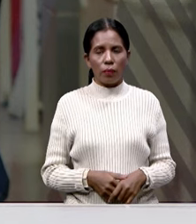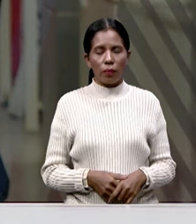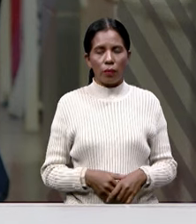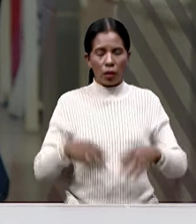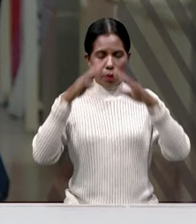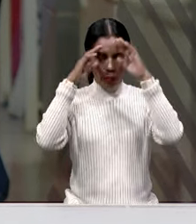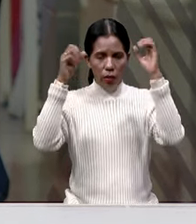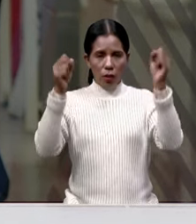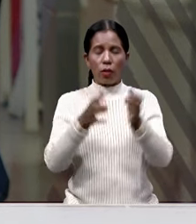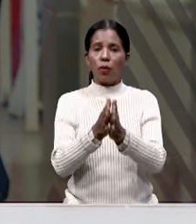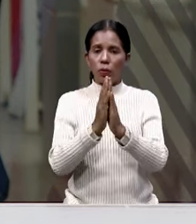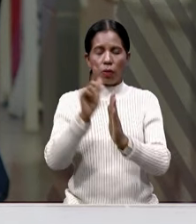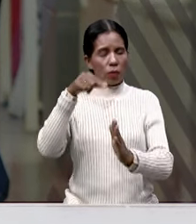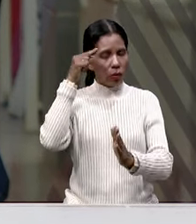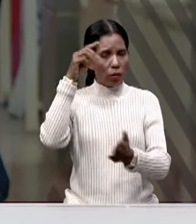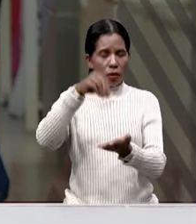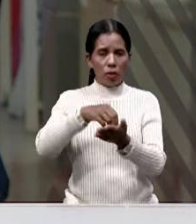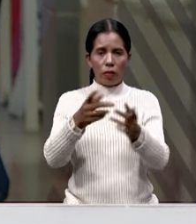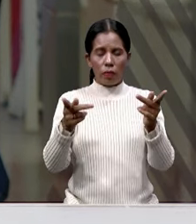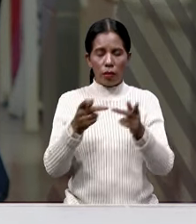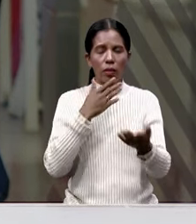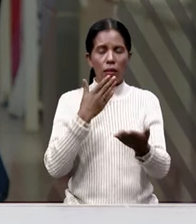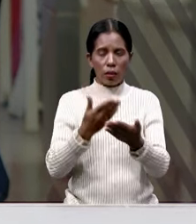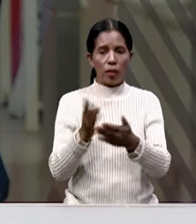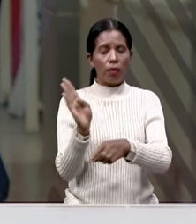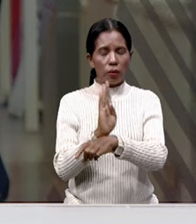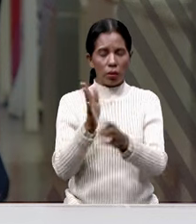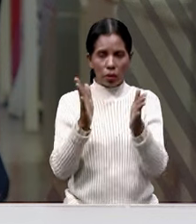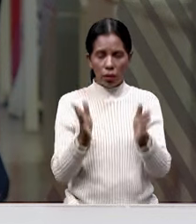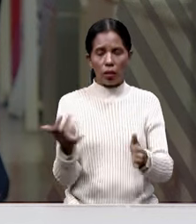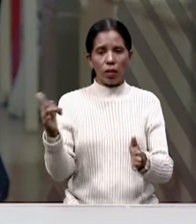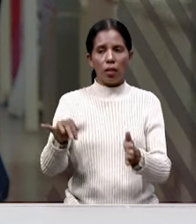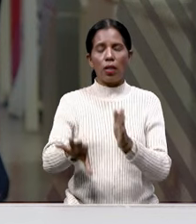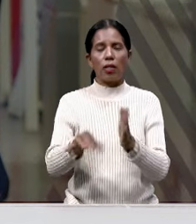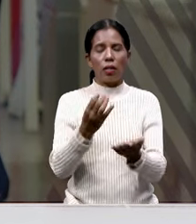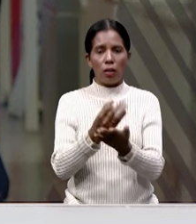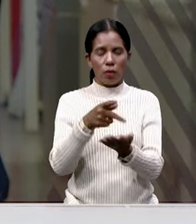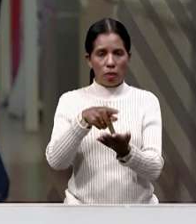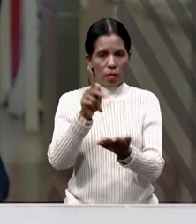presidente da República e o seu governo criam condição para negociantes se não retam despeso.